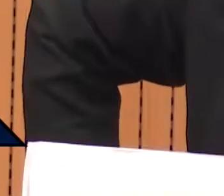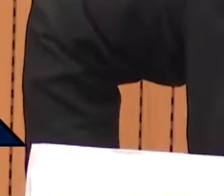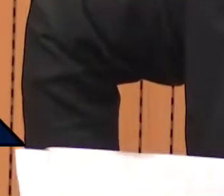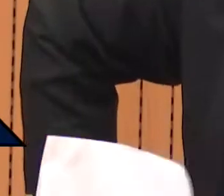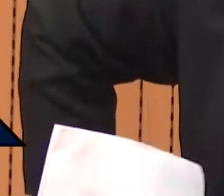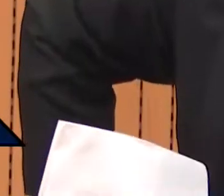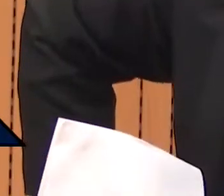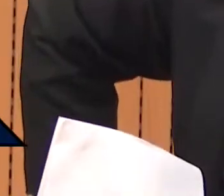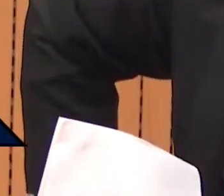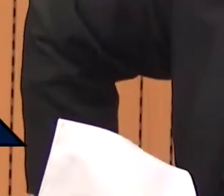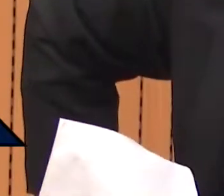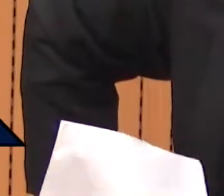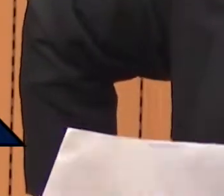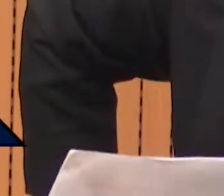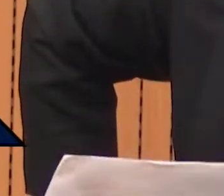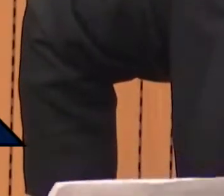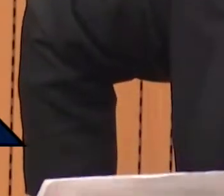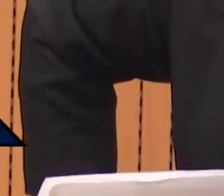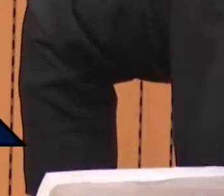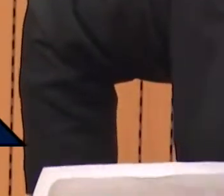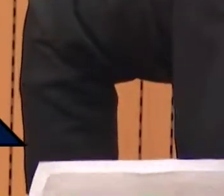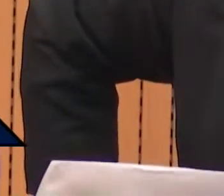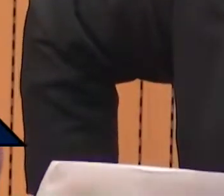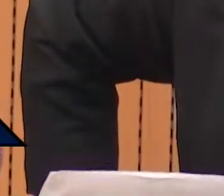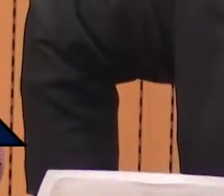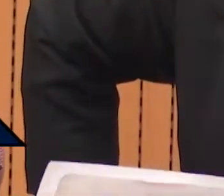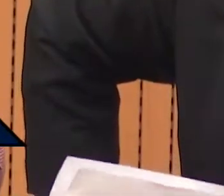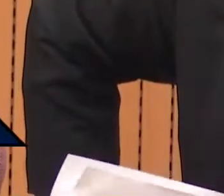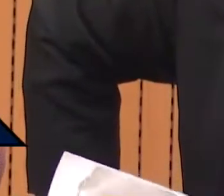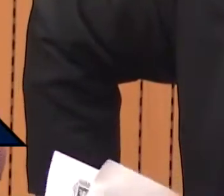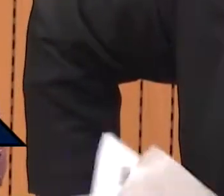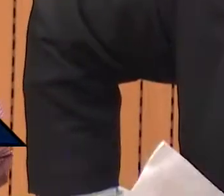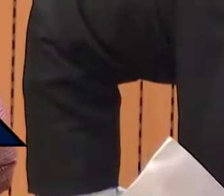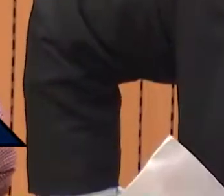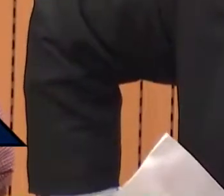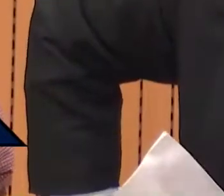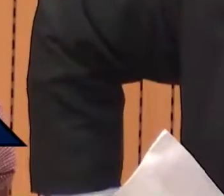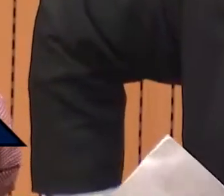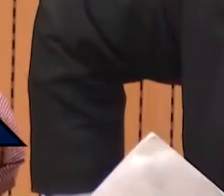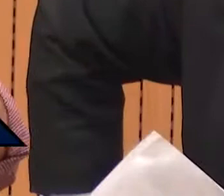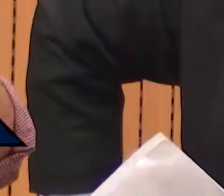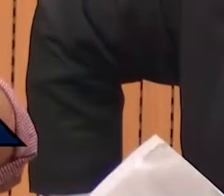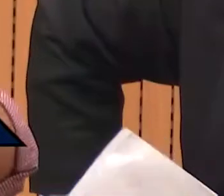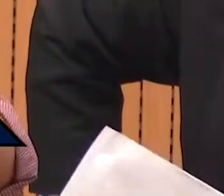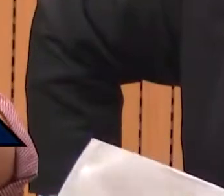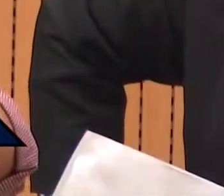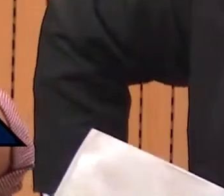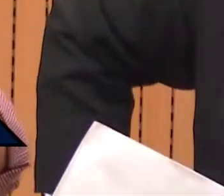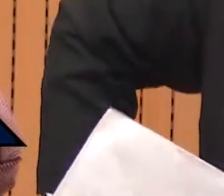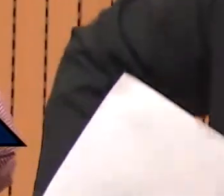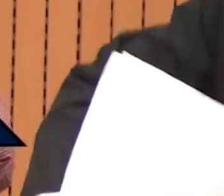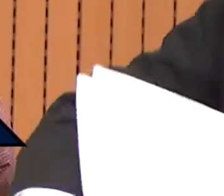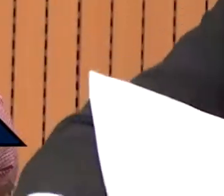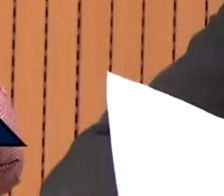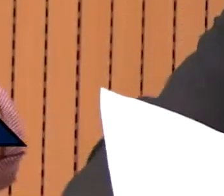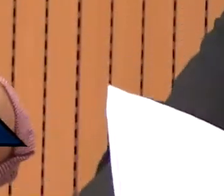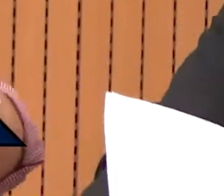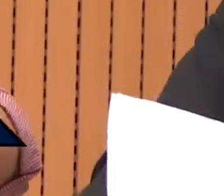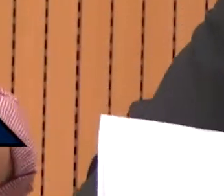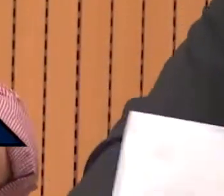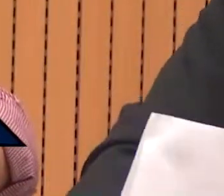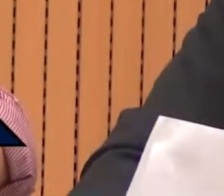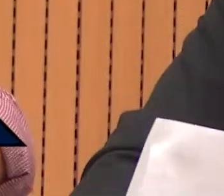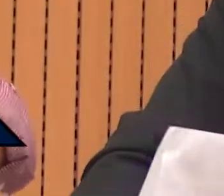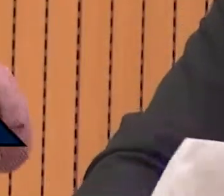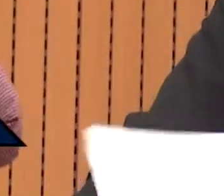dessas dificuldades. E a gente também vai dar desdobramento a um problema objetivo, que é a adaptação e os